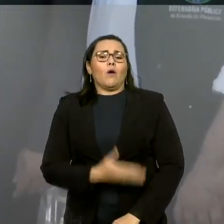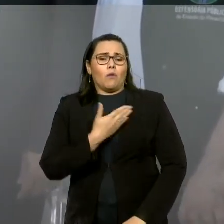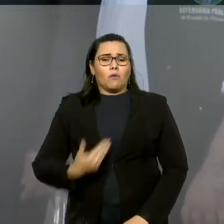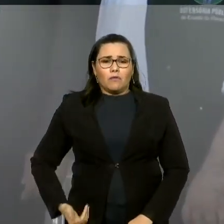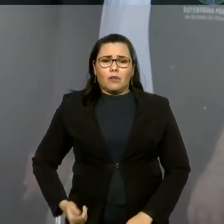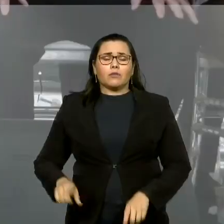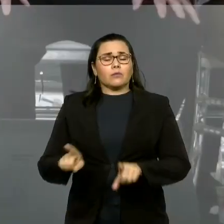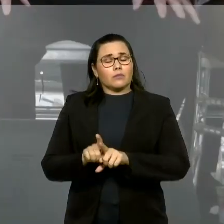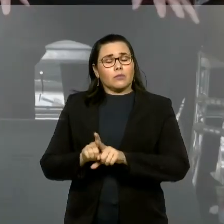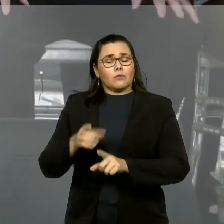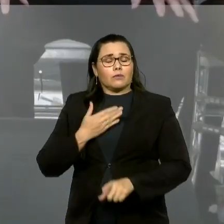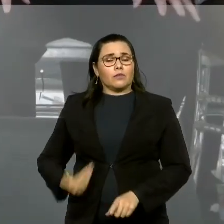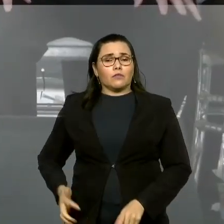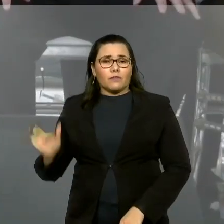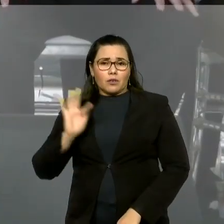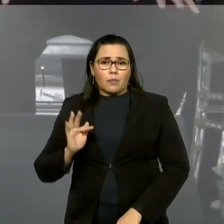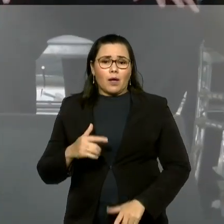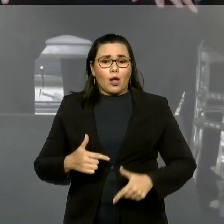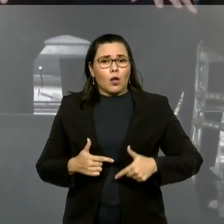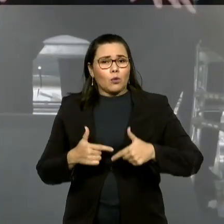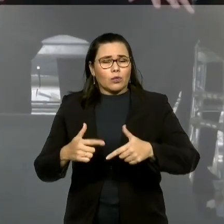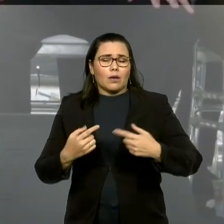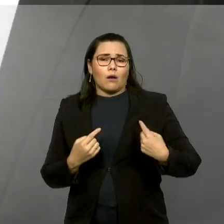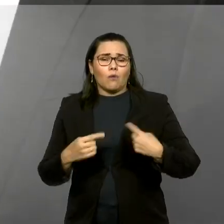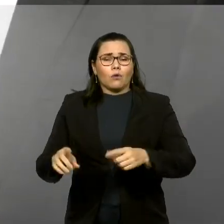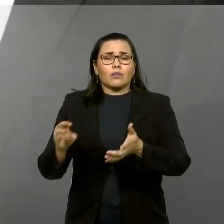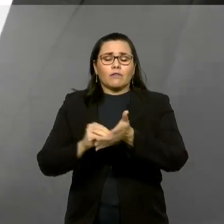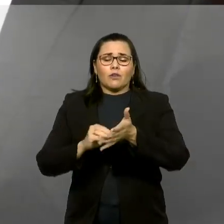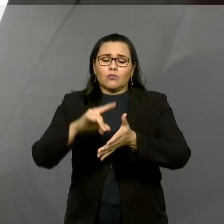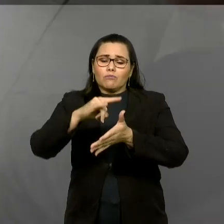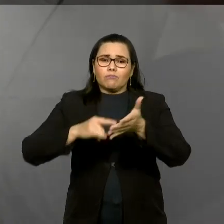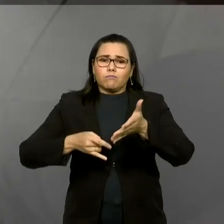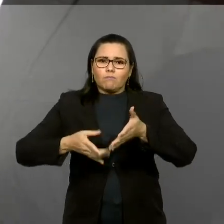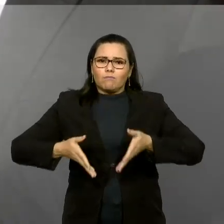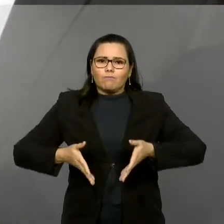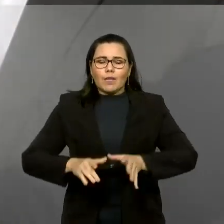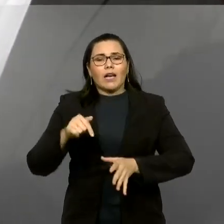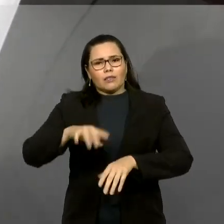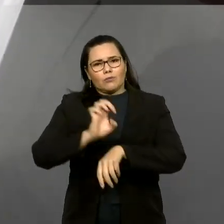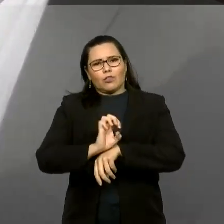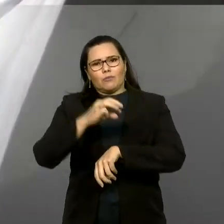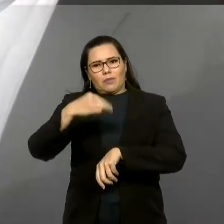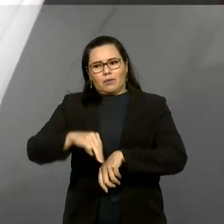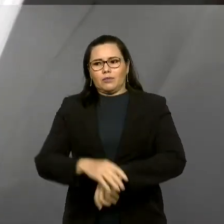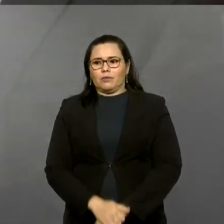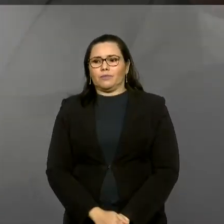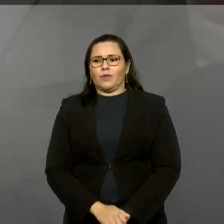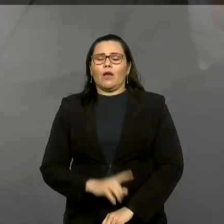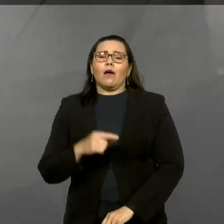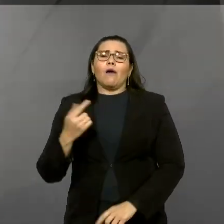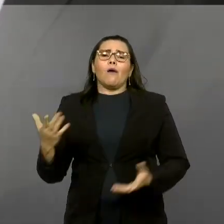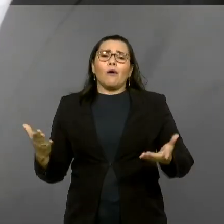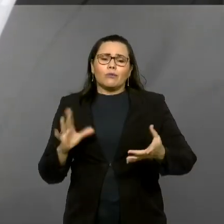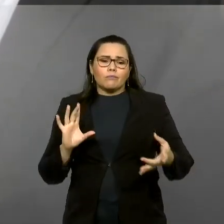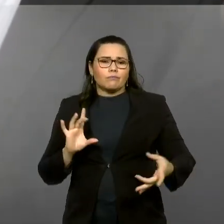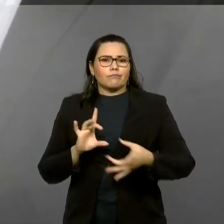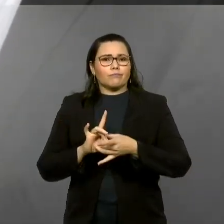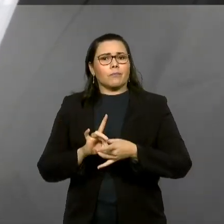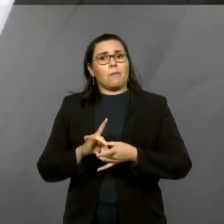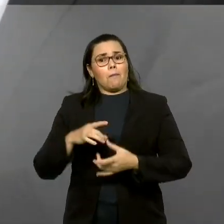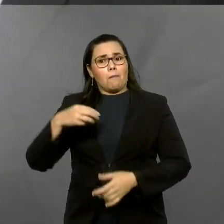fortalecer as ações de combate ao subregistro no Maranhão aqui a gente tem essa integração e o Maranhão com isso é um